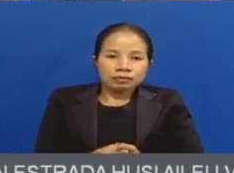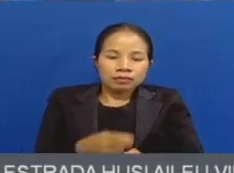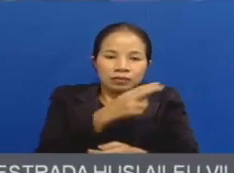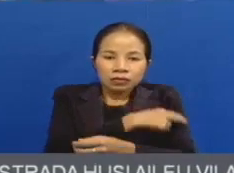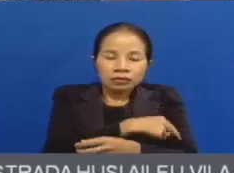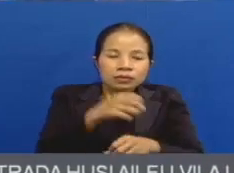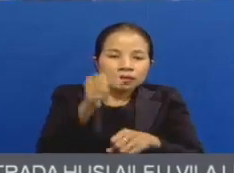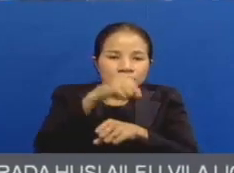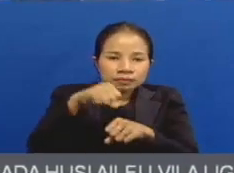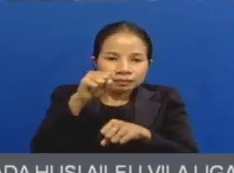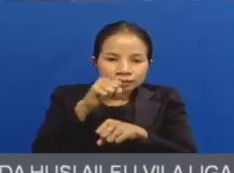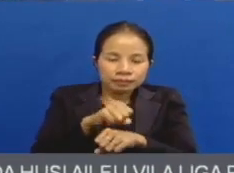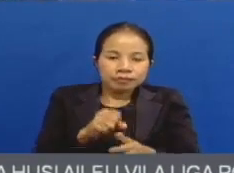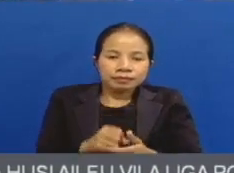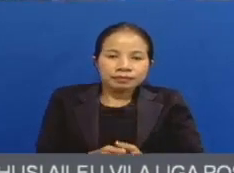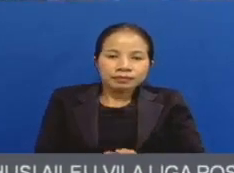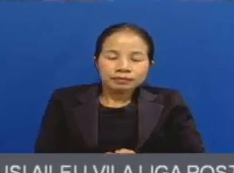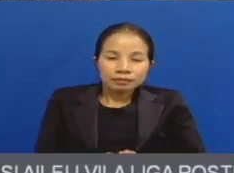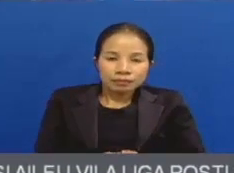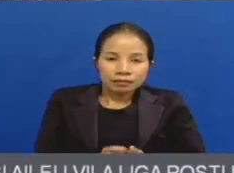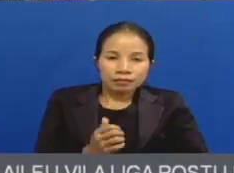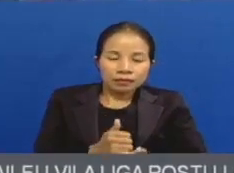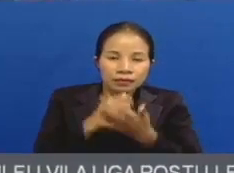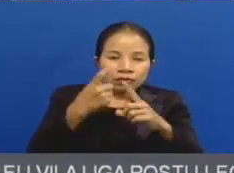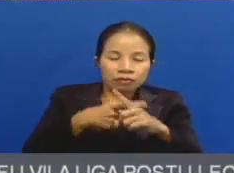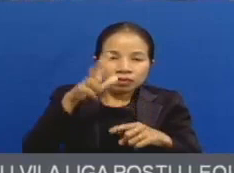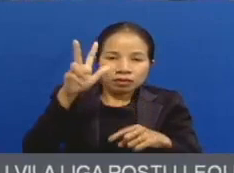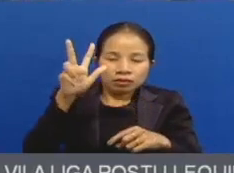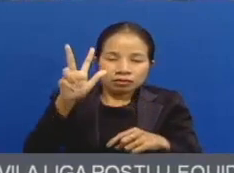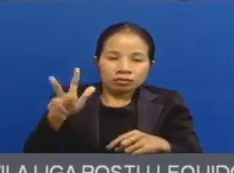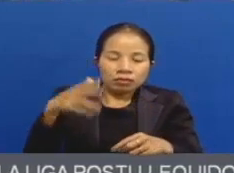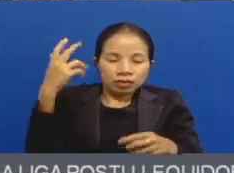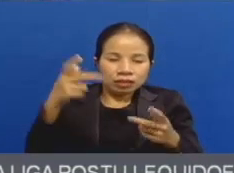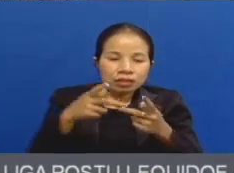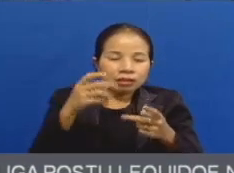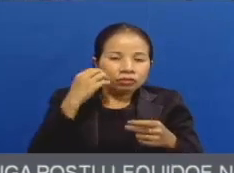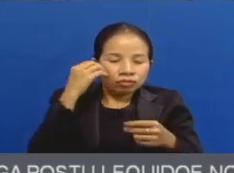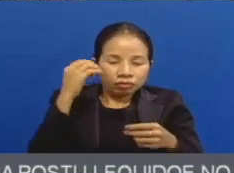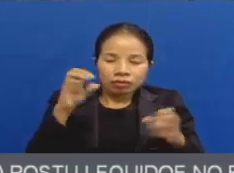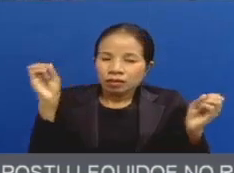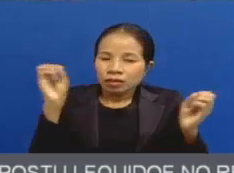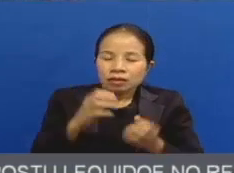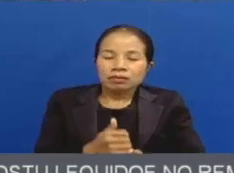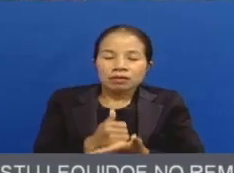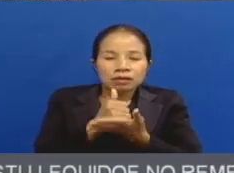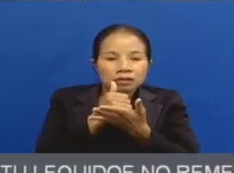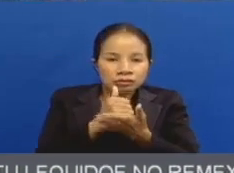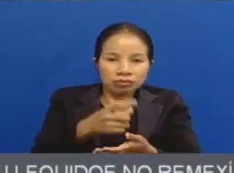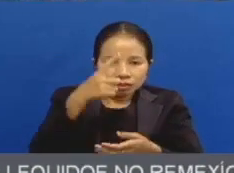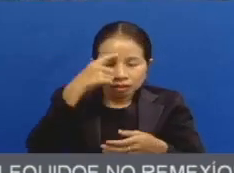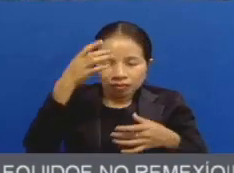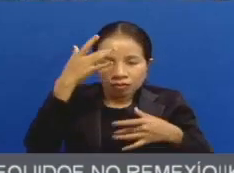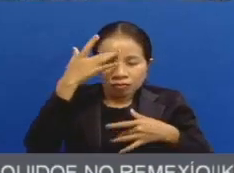Hospital Singapura. Durante tratamento fulantolo e residência, Non la consegue curativo, tambe mora